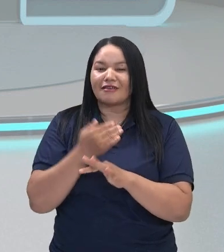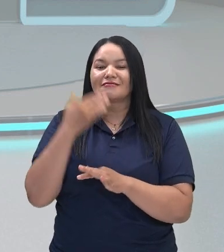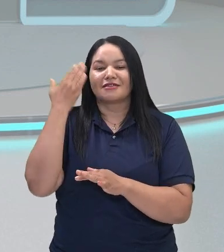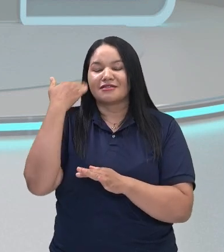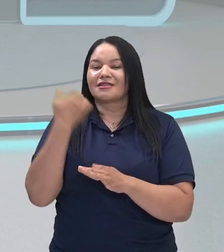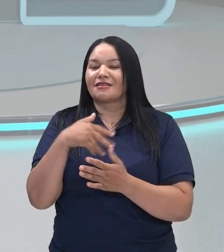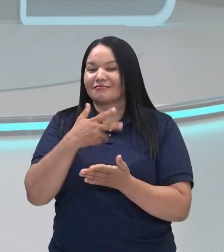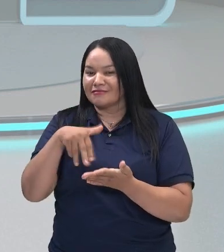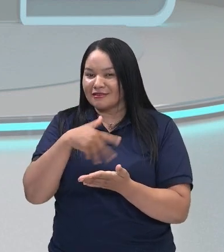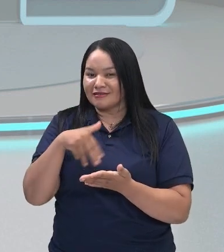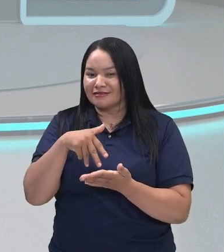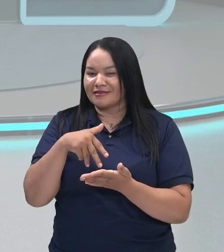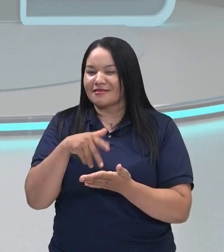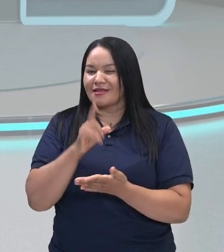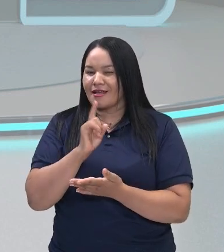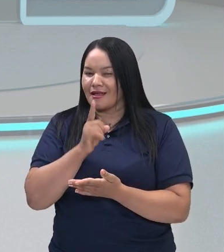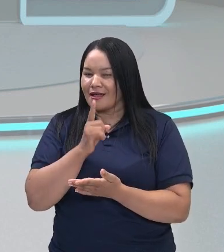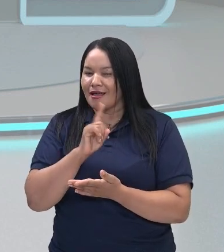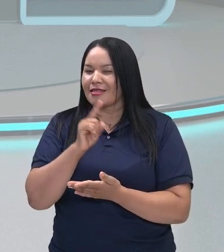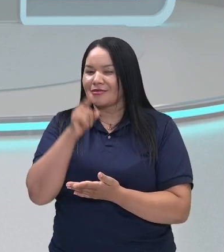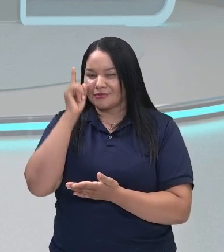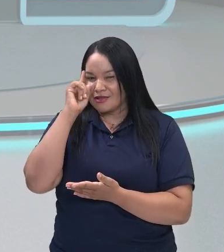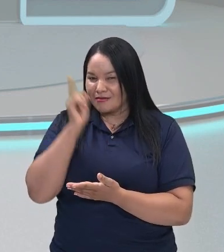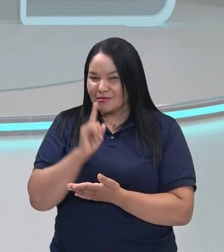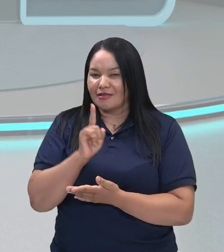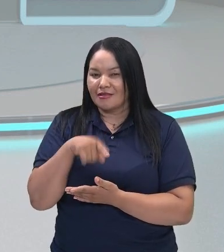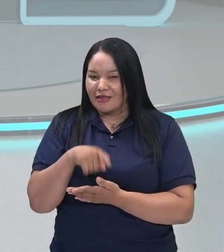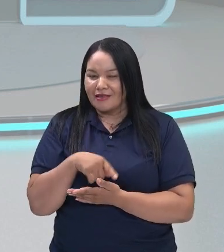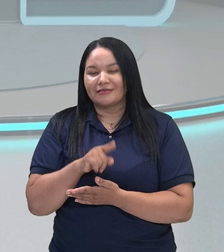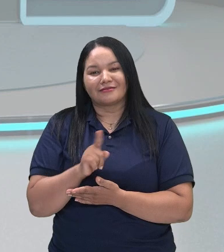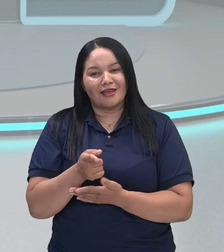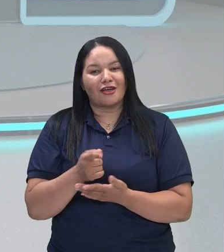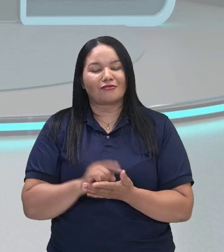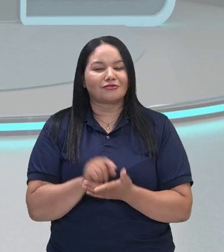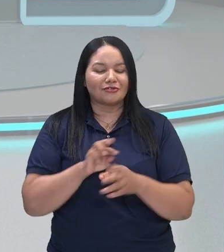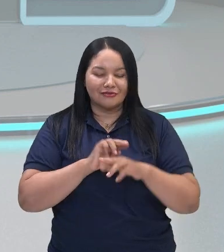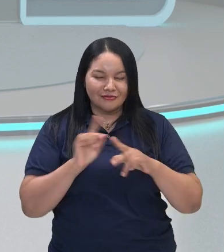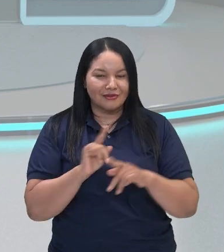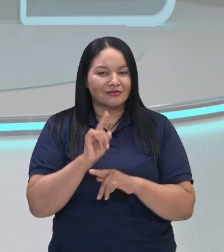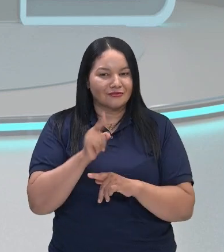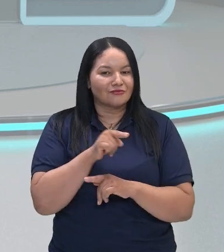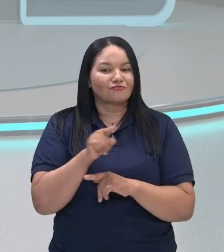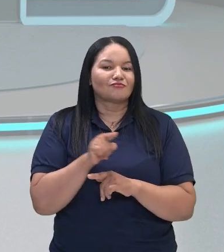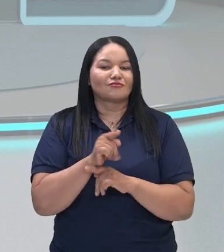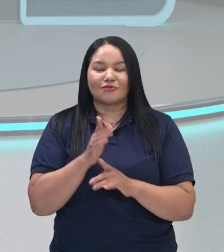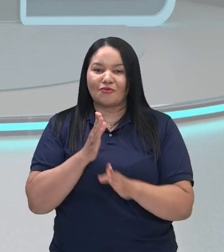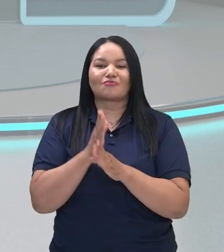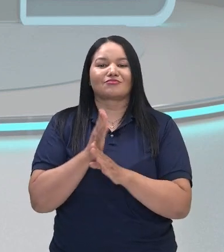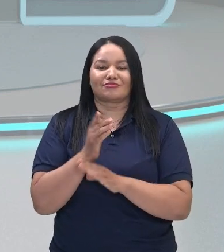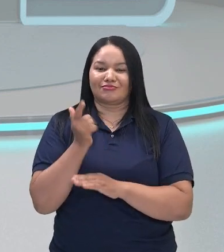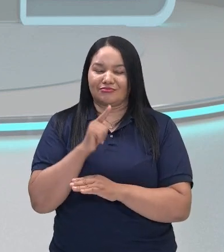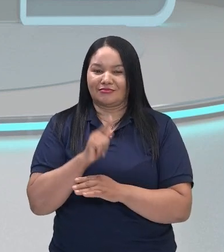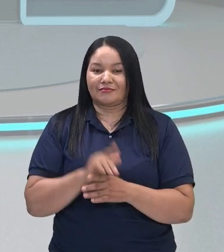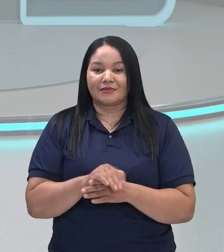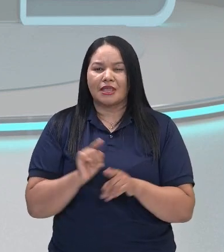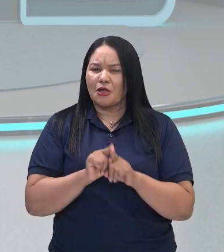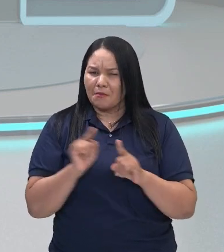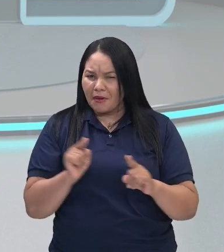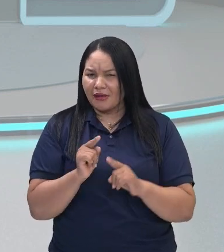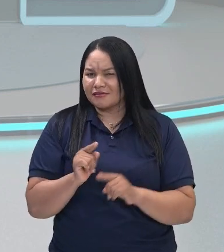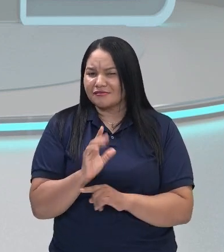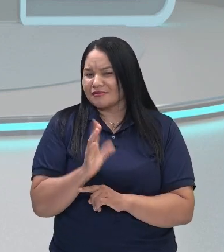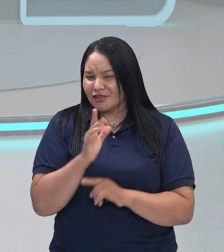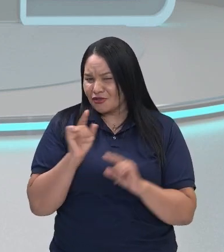na dança. Ah, muitos enigmas artísticos por aí. Mas afinal, o que tudo isso quer